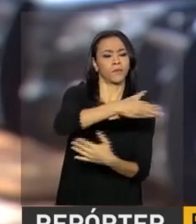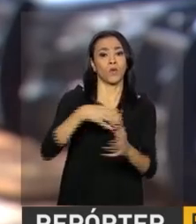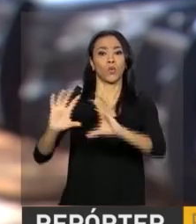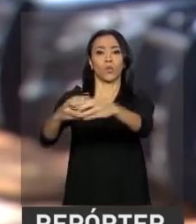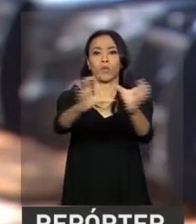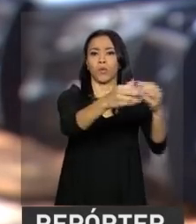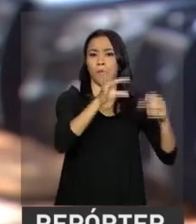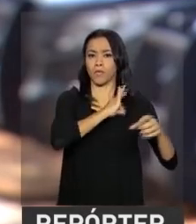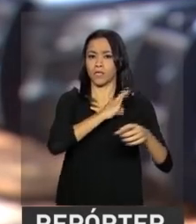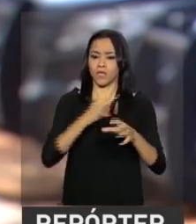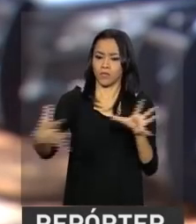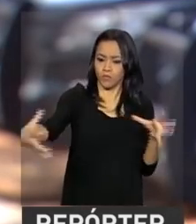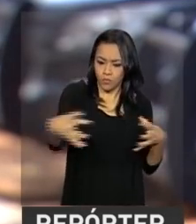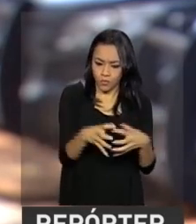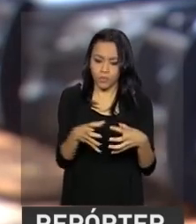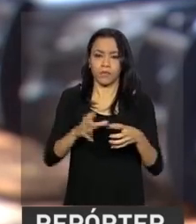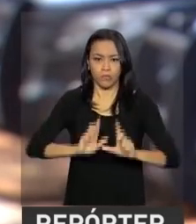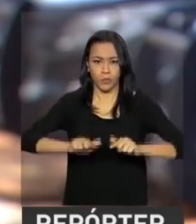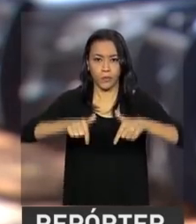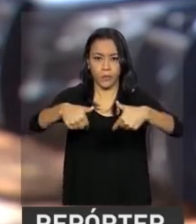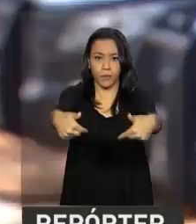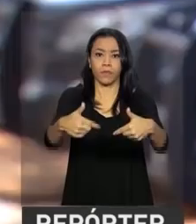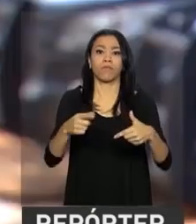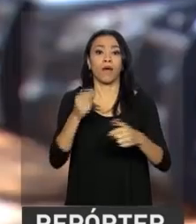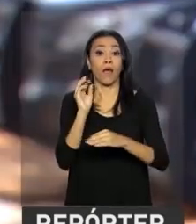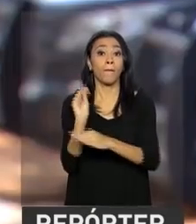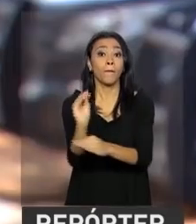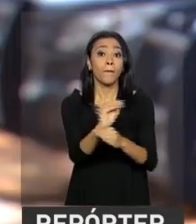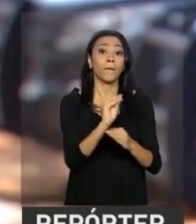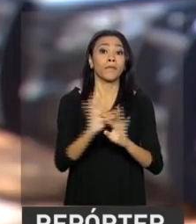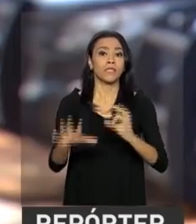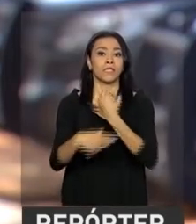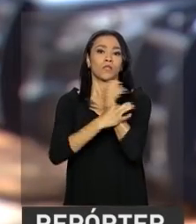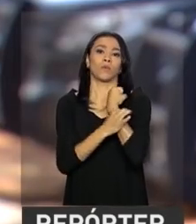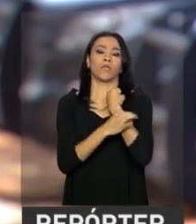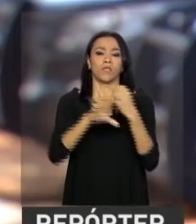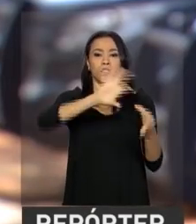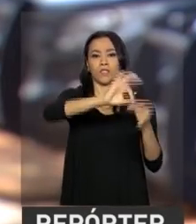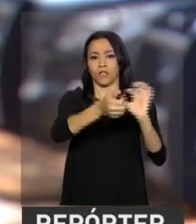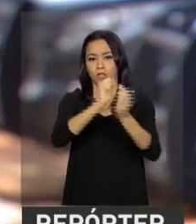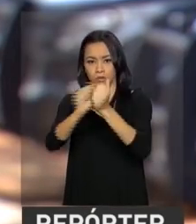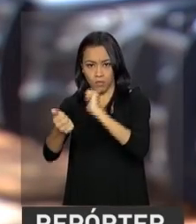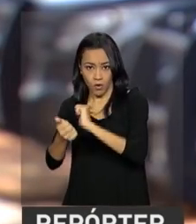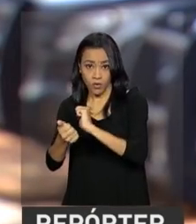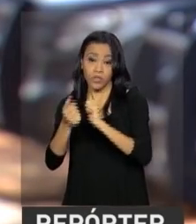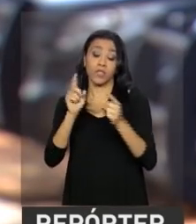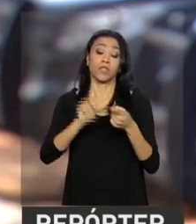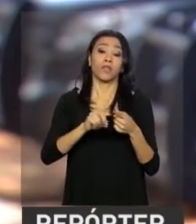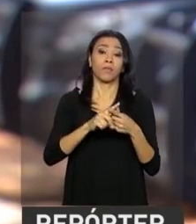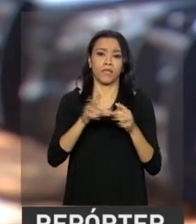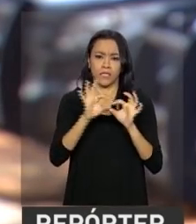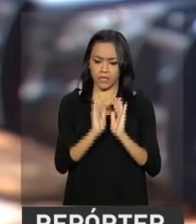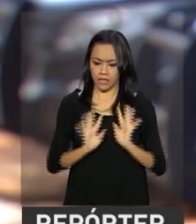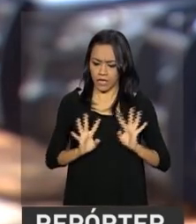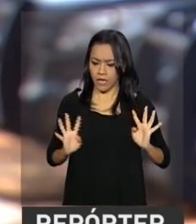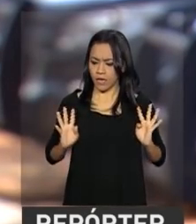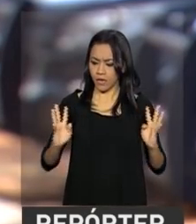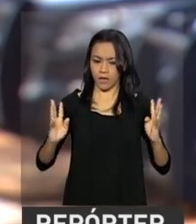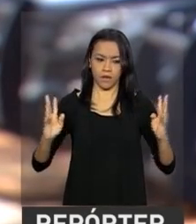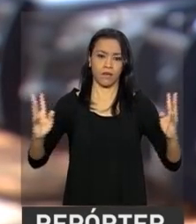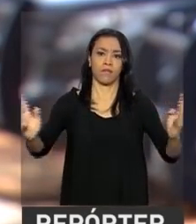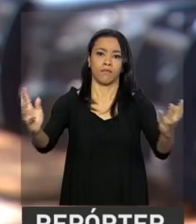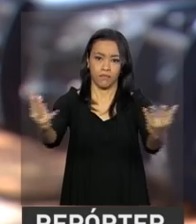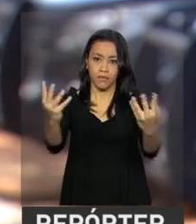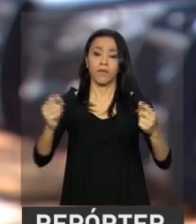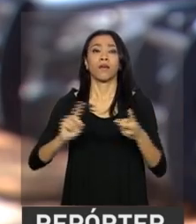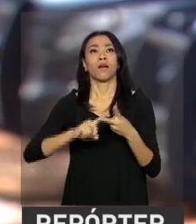de segurança interna dos jogos. Ela vai atuar em modalidades de segurança perimetral e cercamento, na